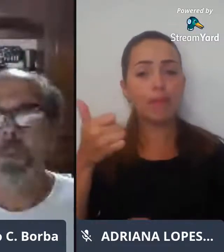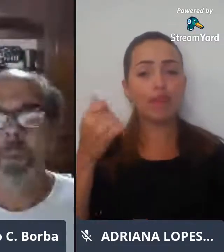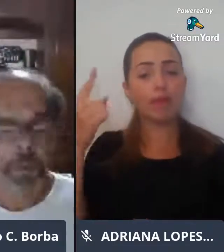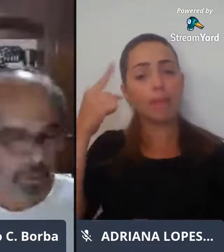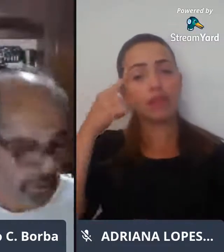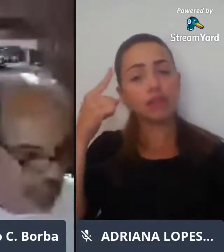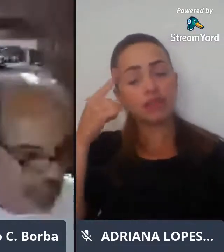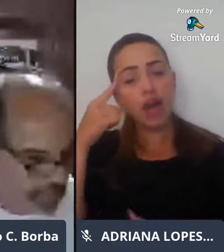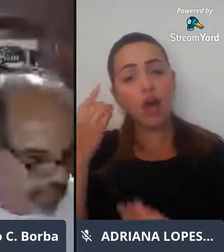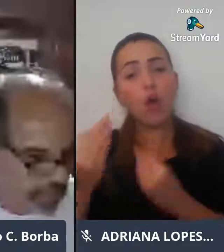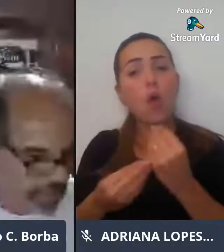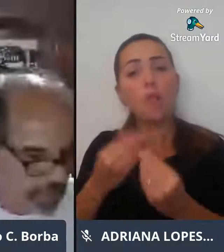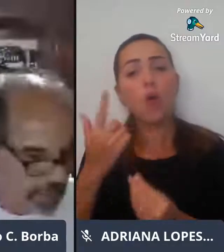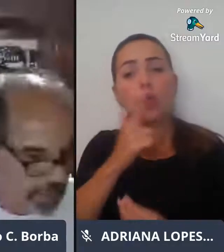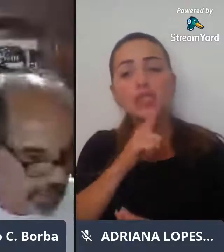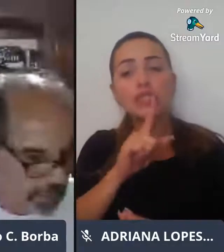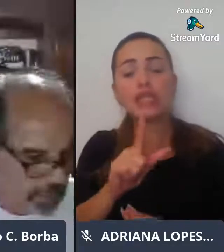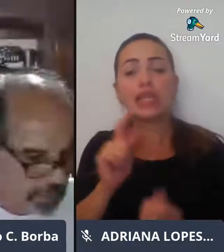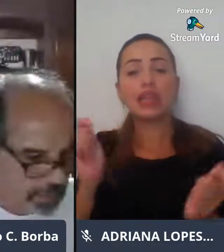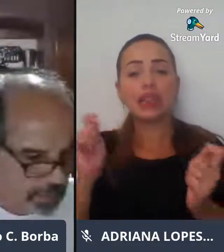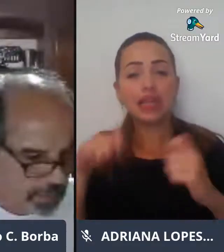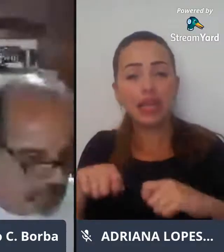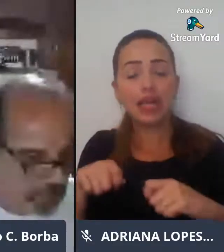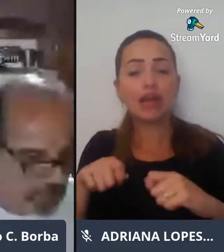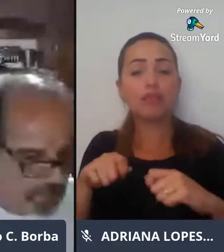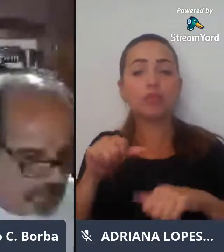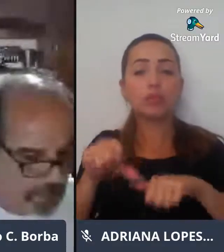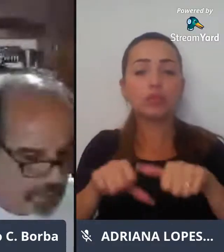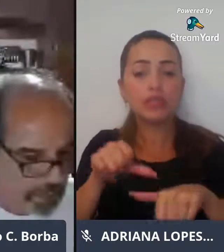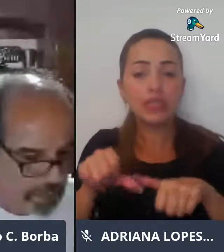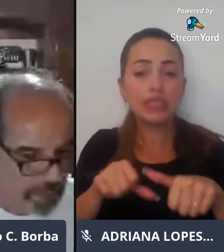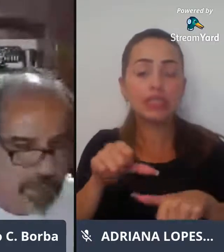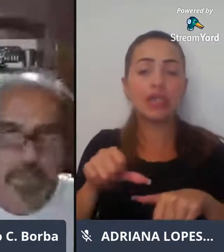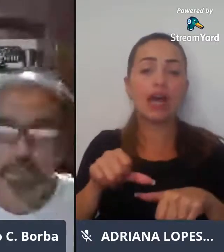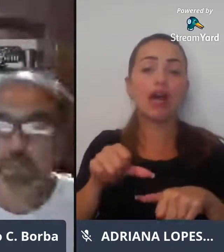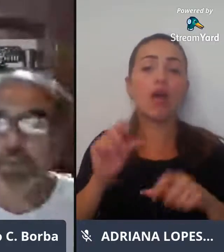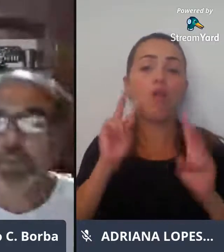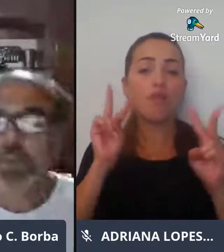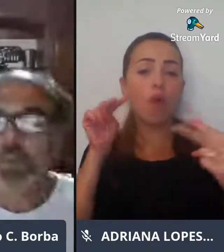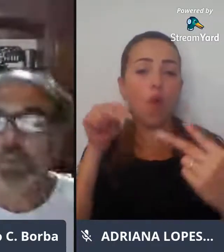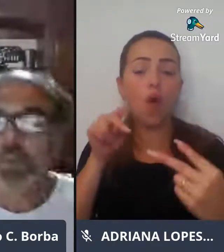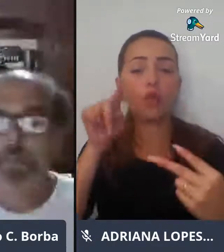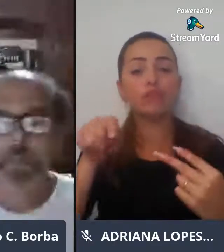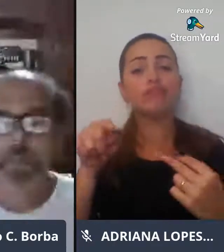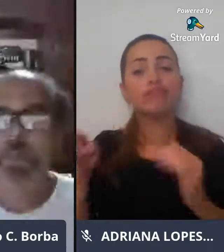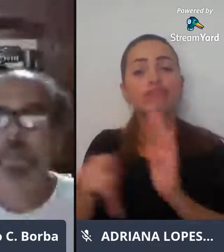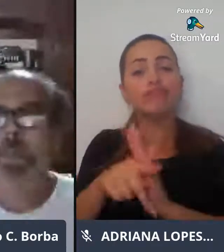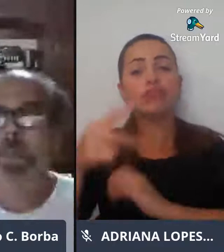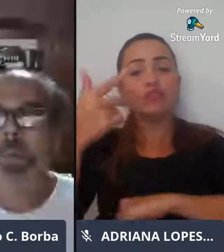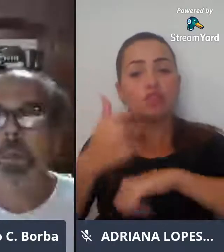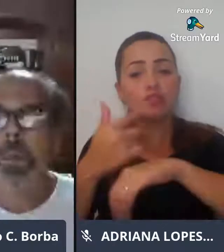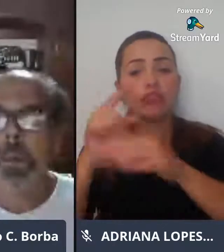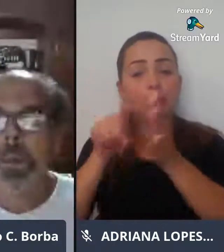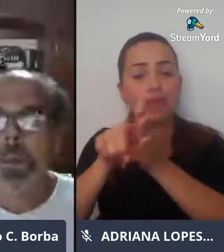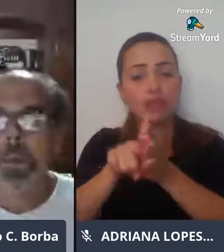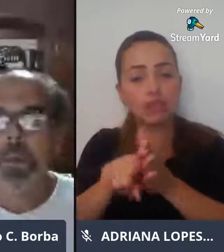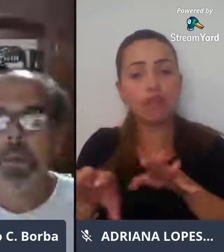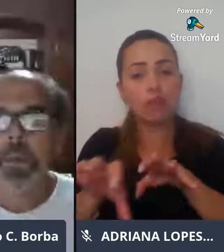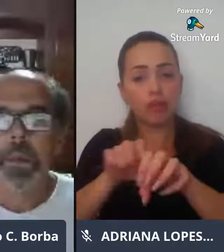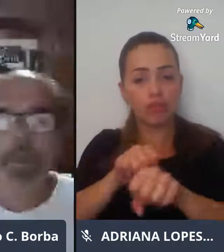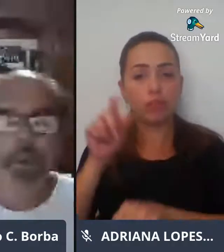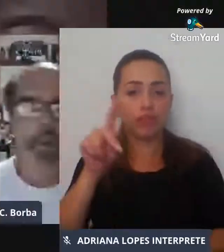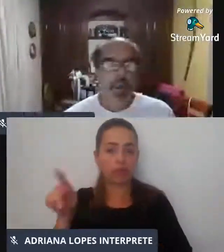como viabilizar essa mudança de nível quando eu olho para o vídeo na pesquisa em formação de